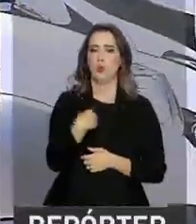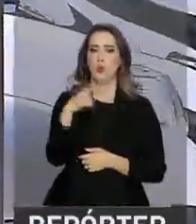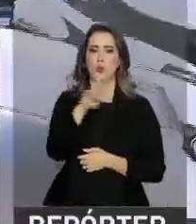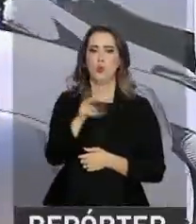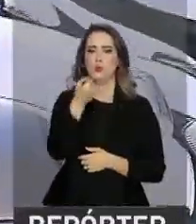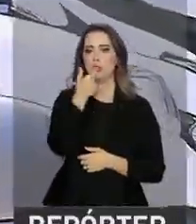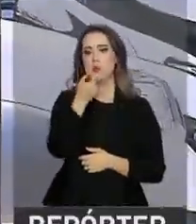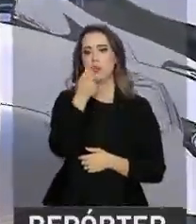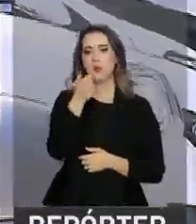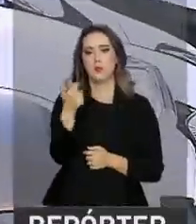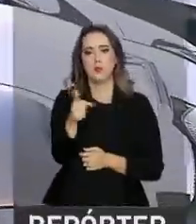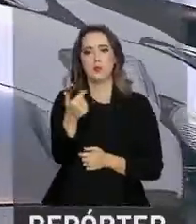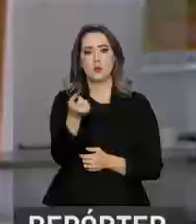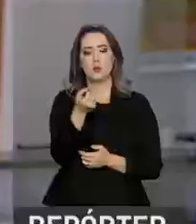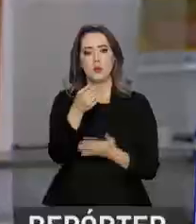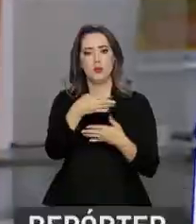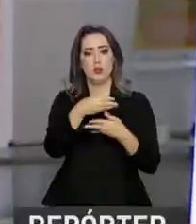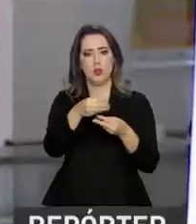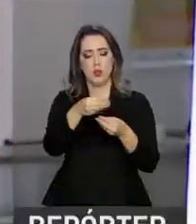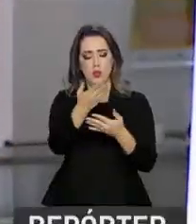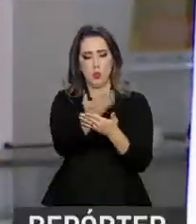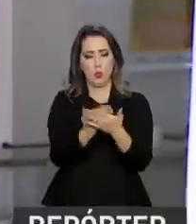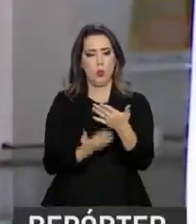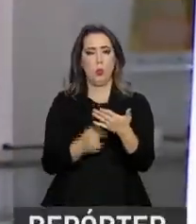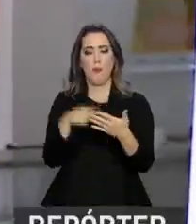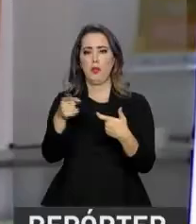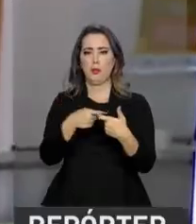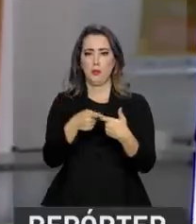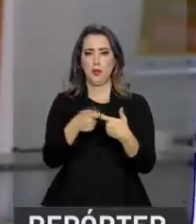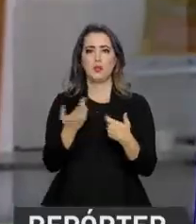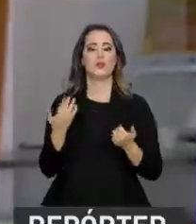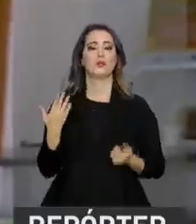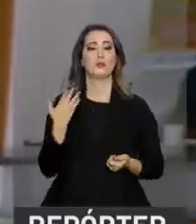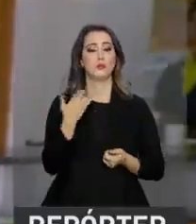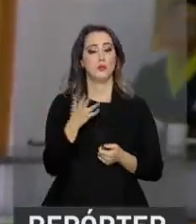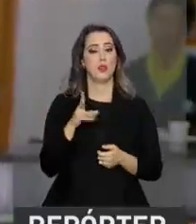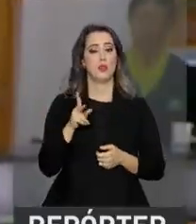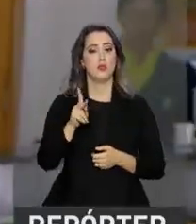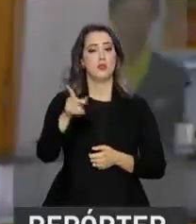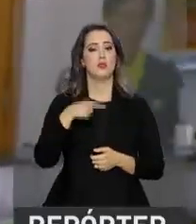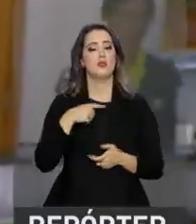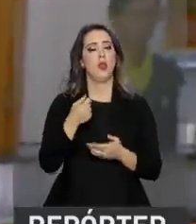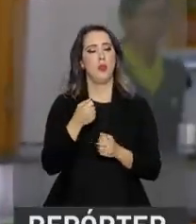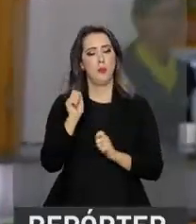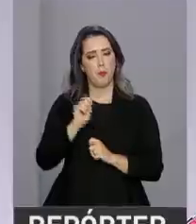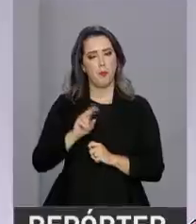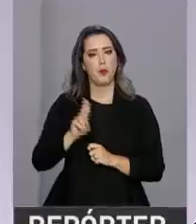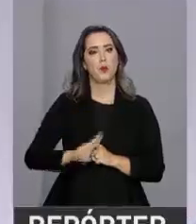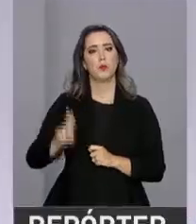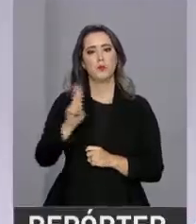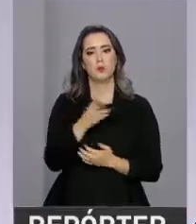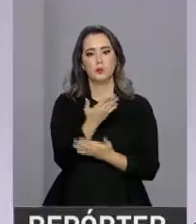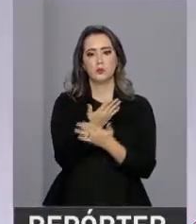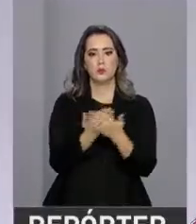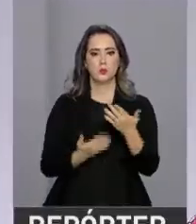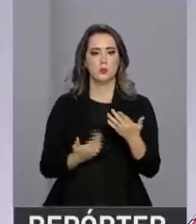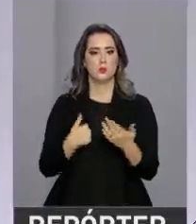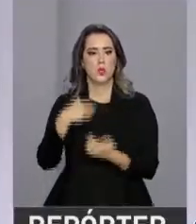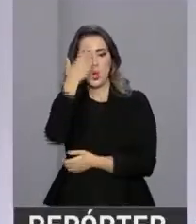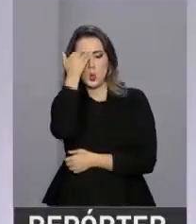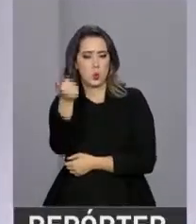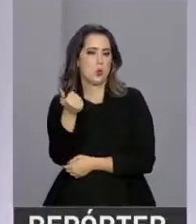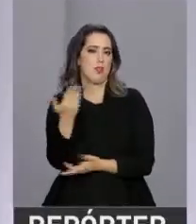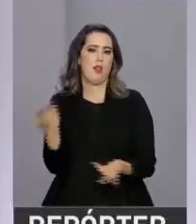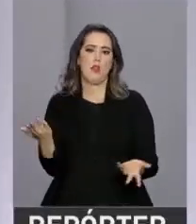remédio sem receita todo remédio vou tomar ao comprar é bem através da prescrição médica eu não sei me medicar no sul